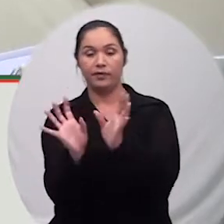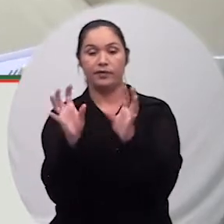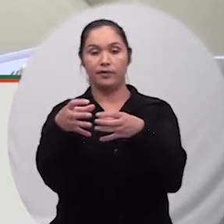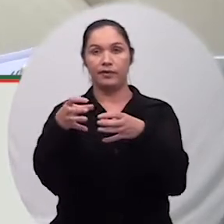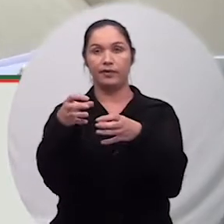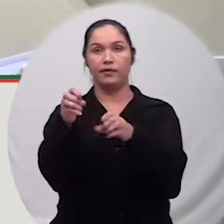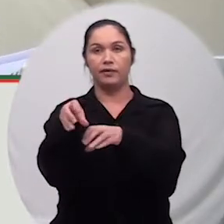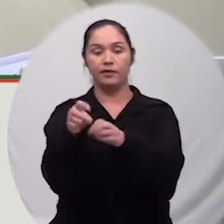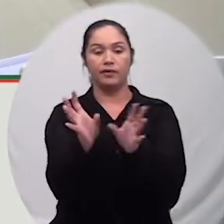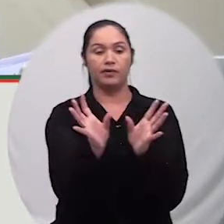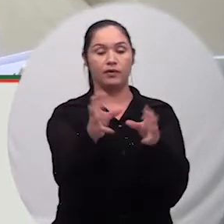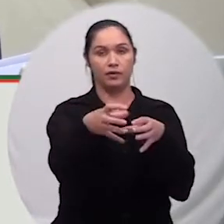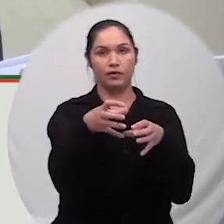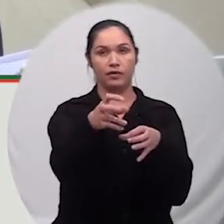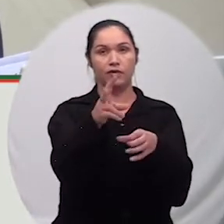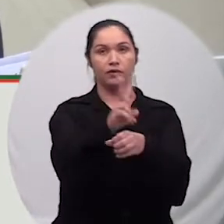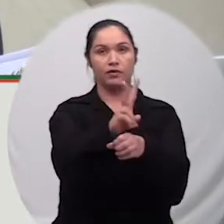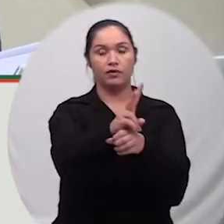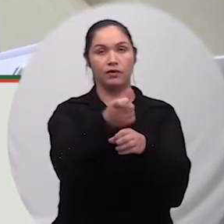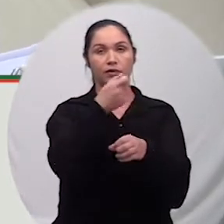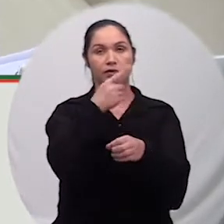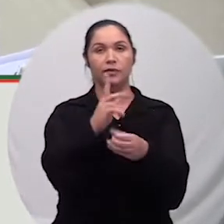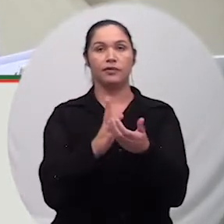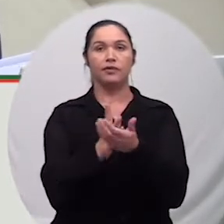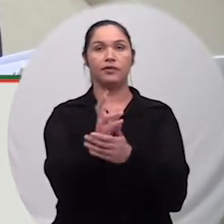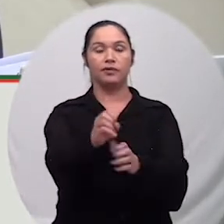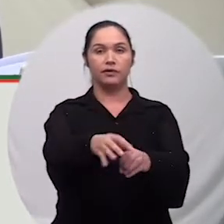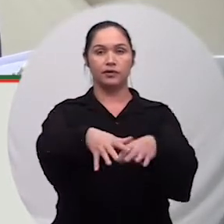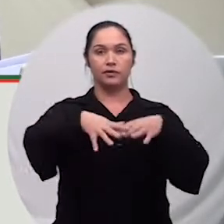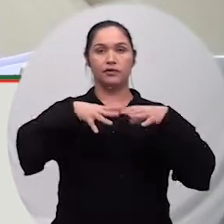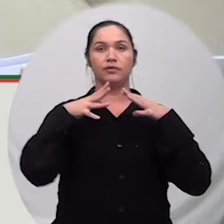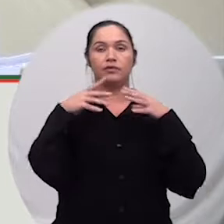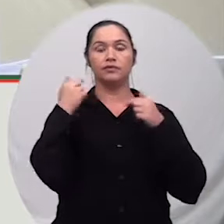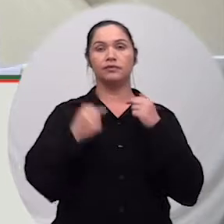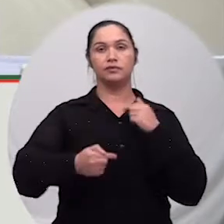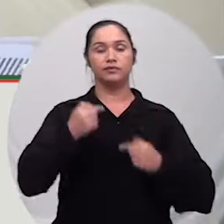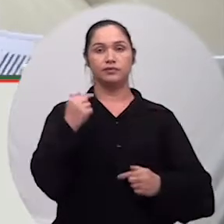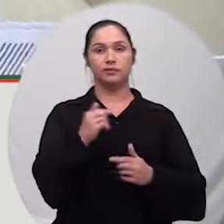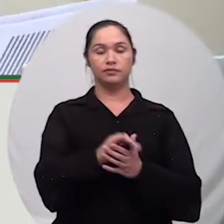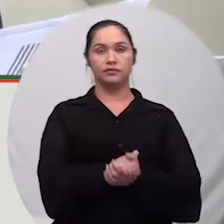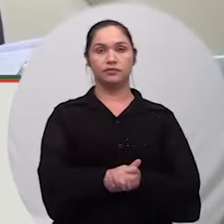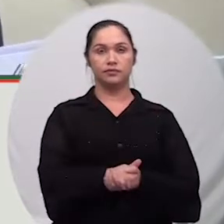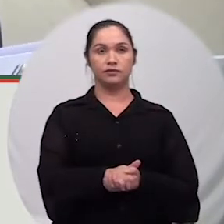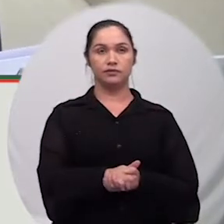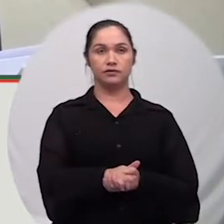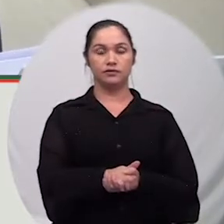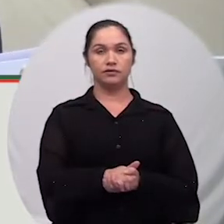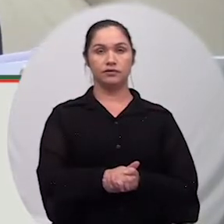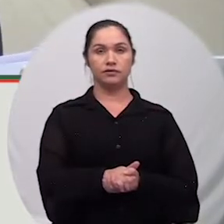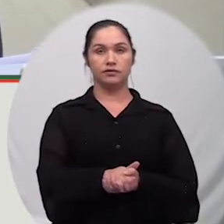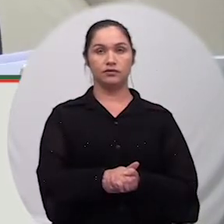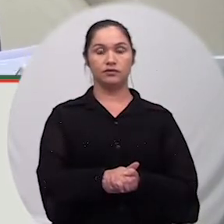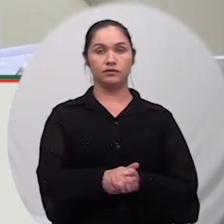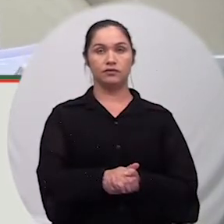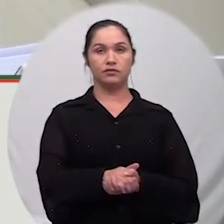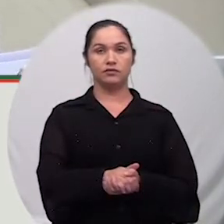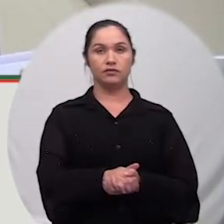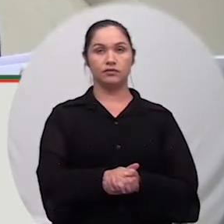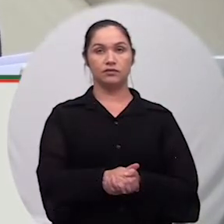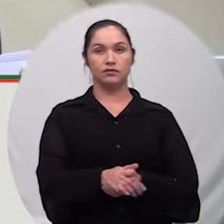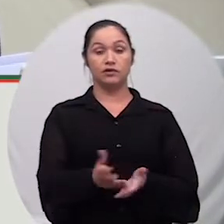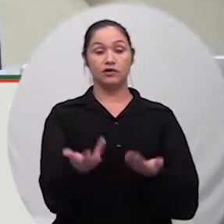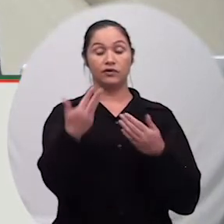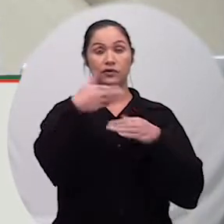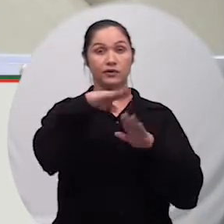Obra, de Educação e de Fiscalização opinaram pela aprovação, encaminhando-se à deliberação do plenário. Inclusão